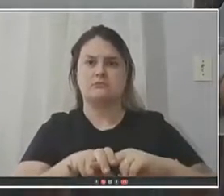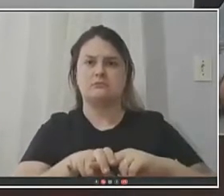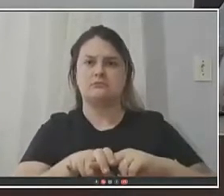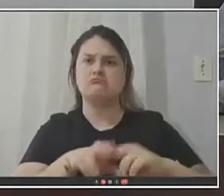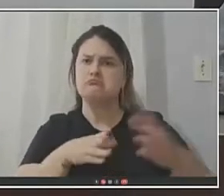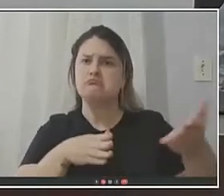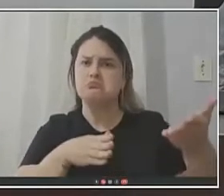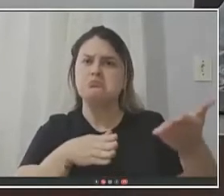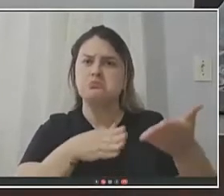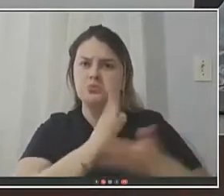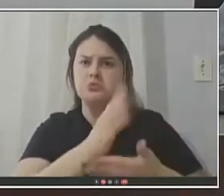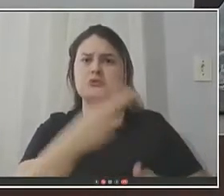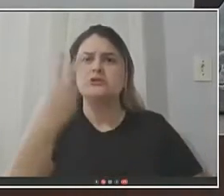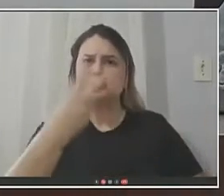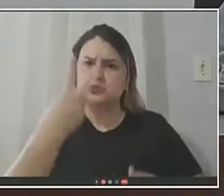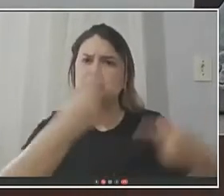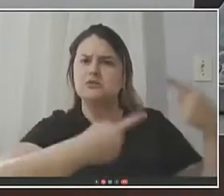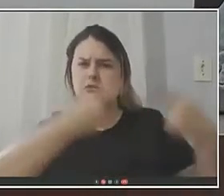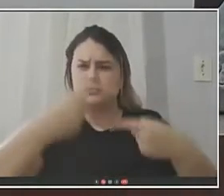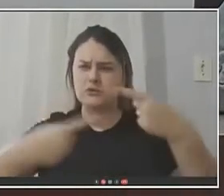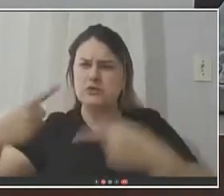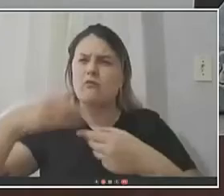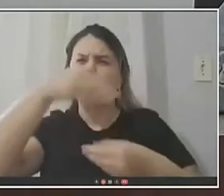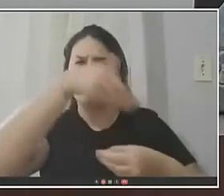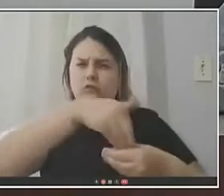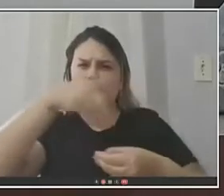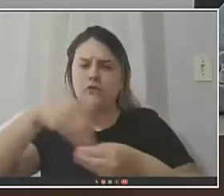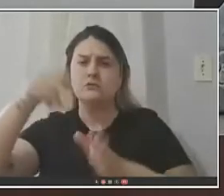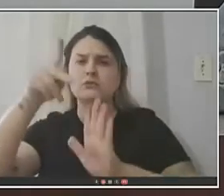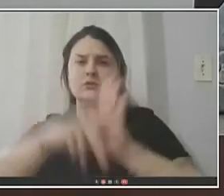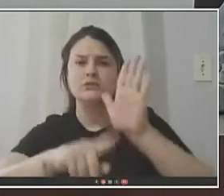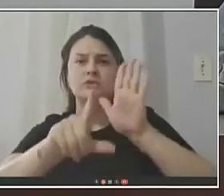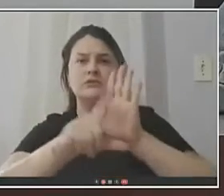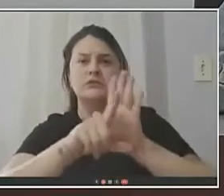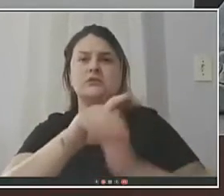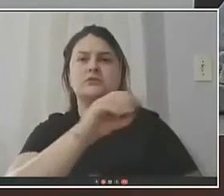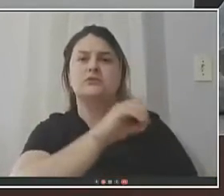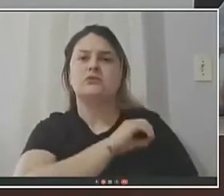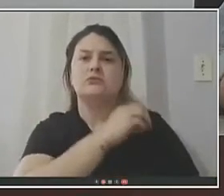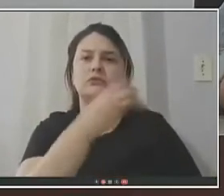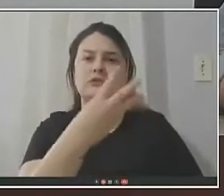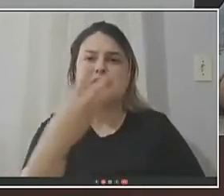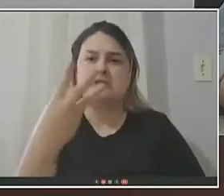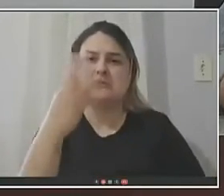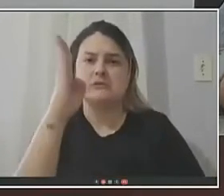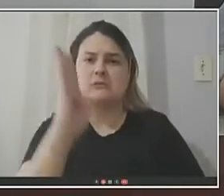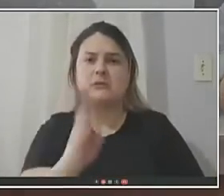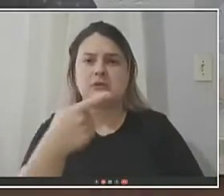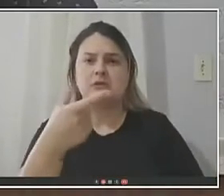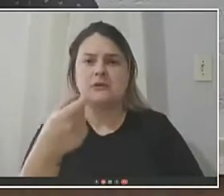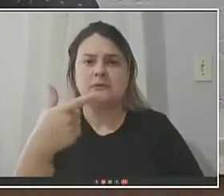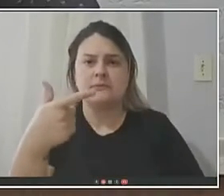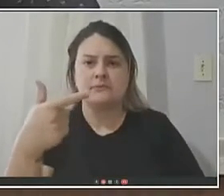Aprovado em segunda discussão e votação ao projeto de lei ordinária número 36 de 2021.